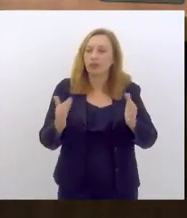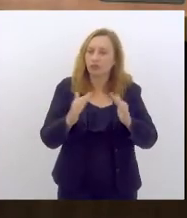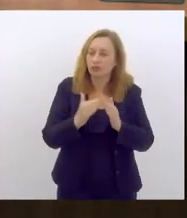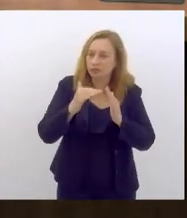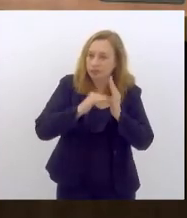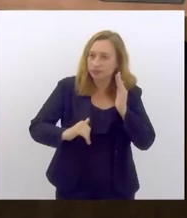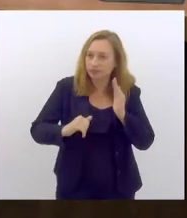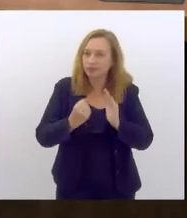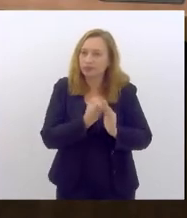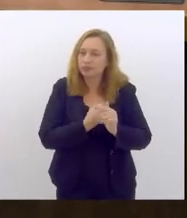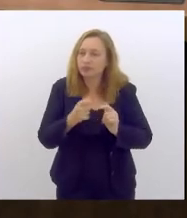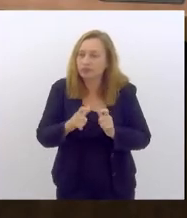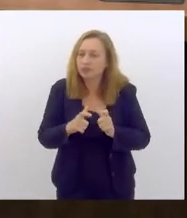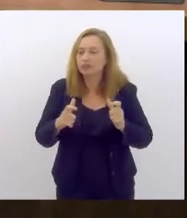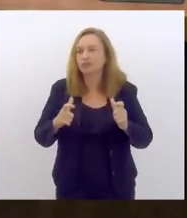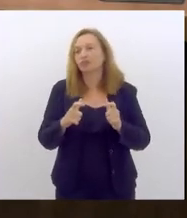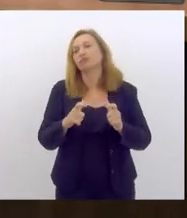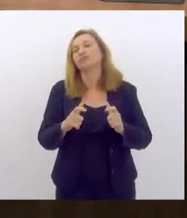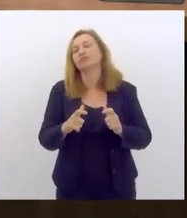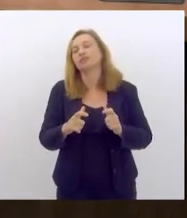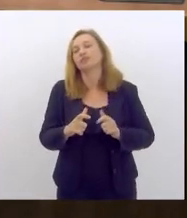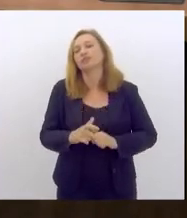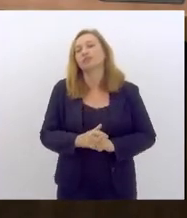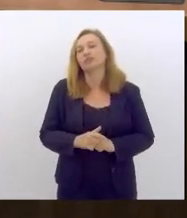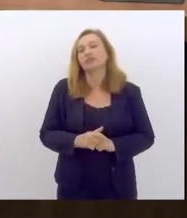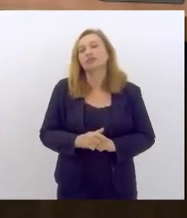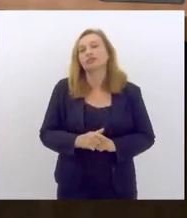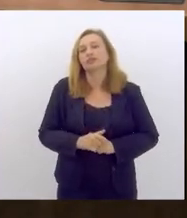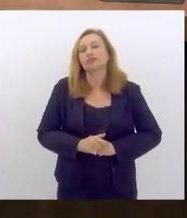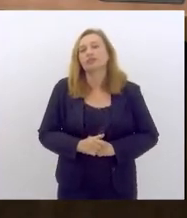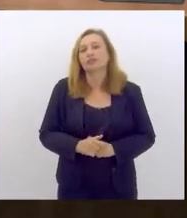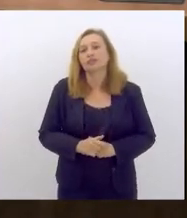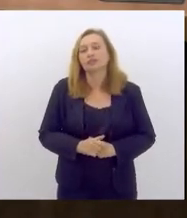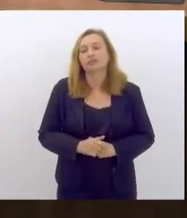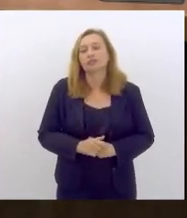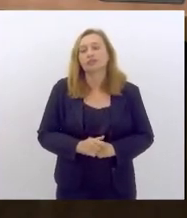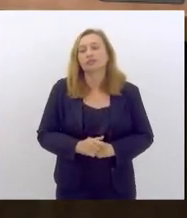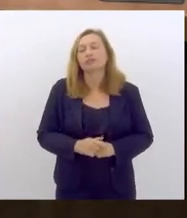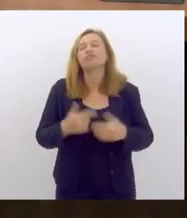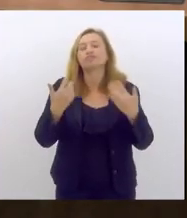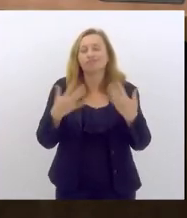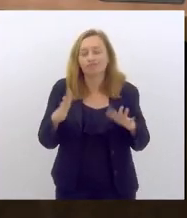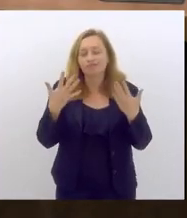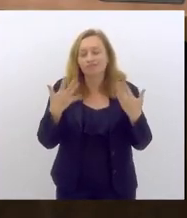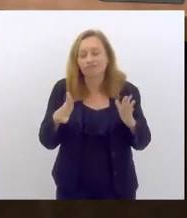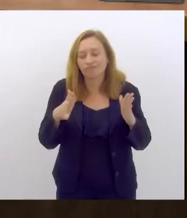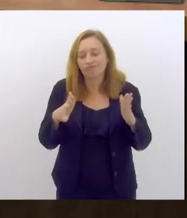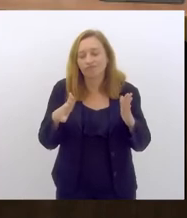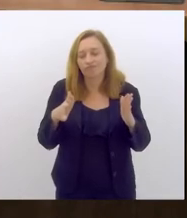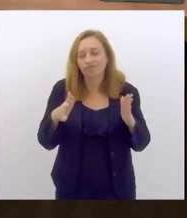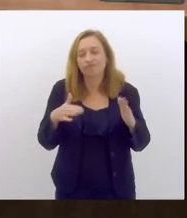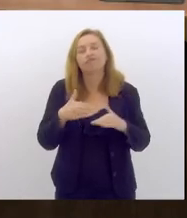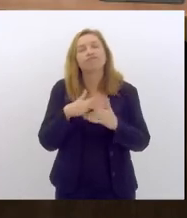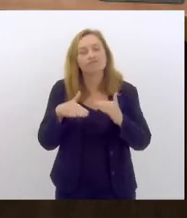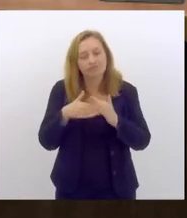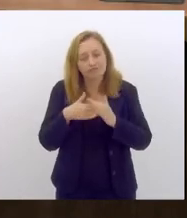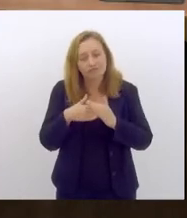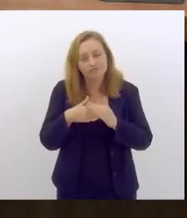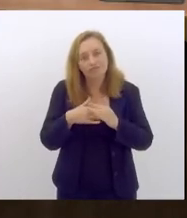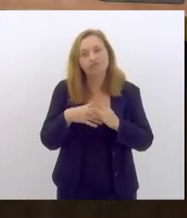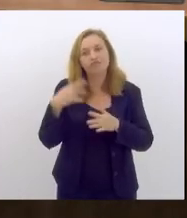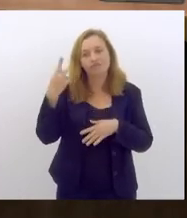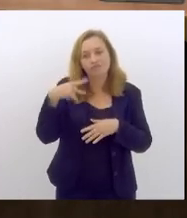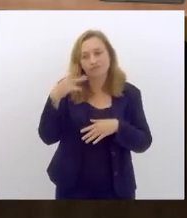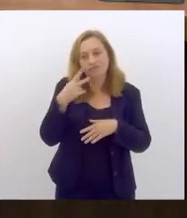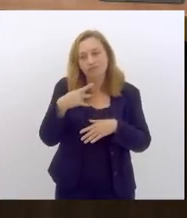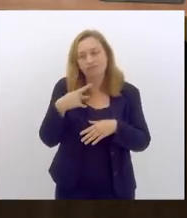por unanimidade esse veto. Então, estão de parabéns todos, o